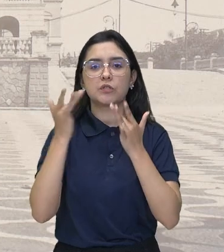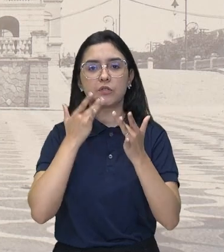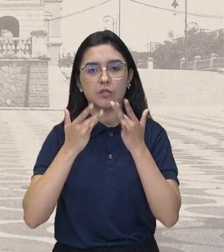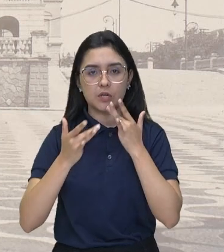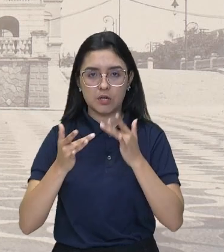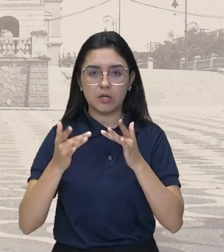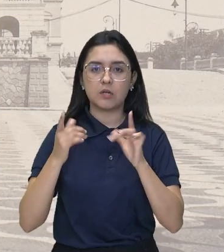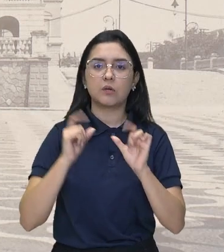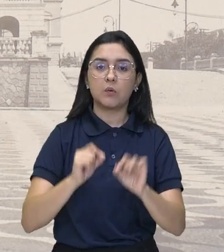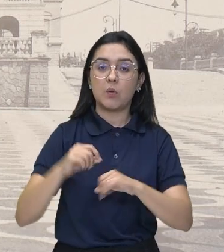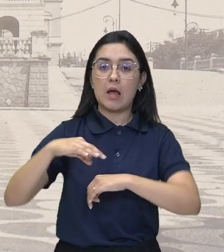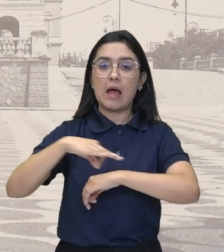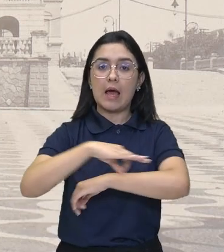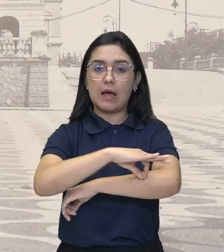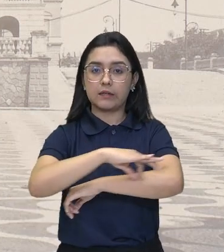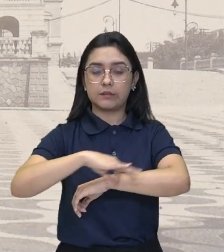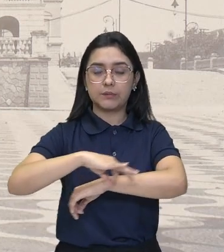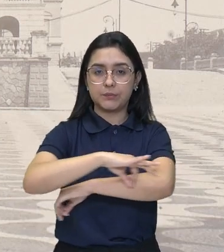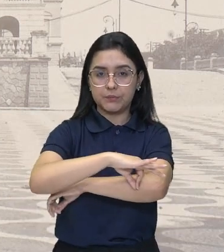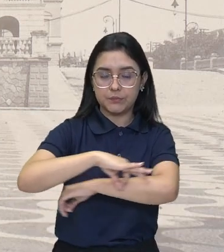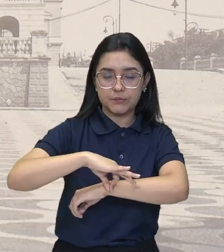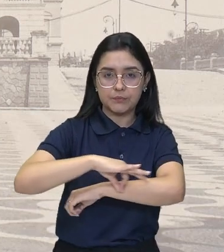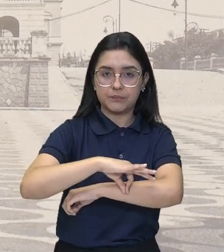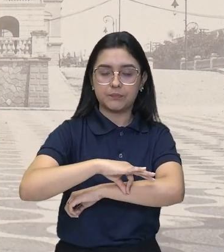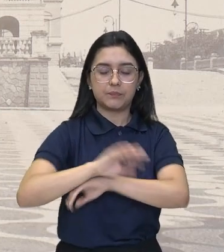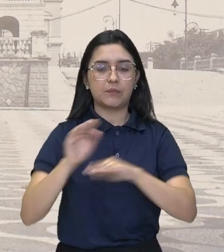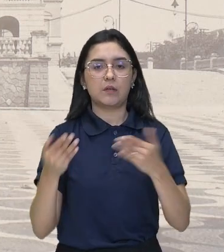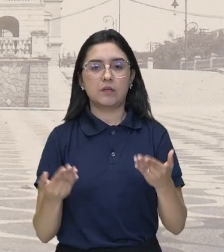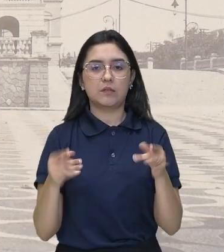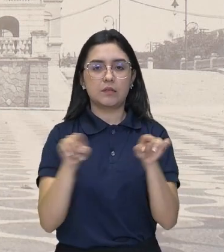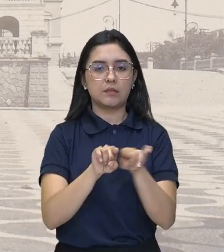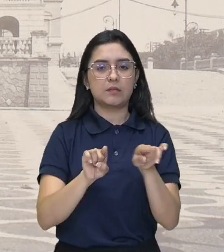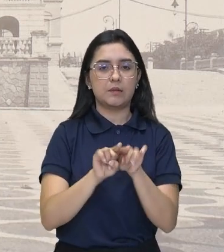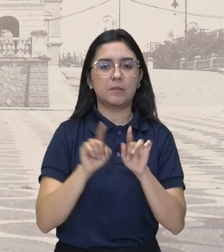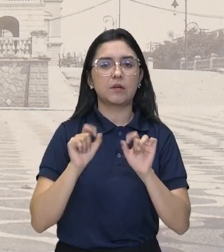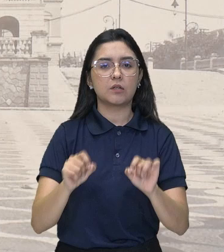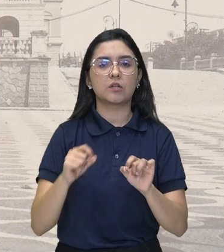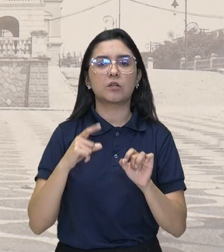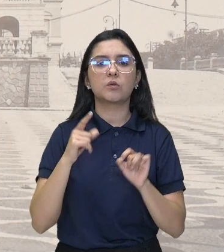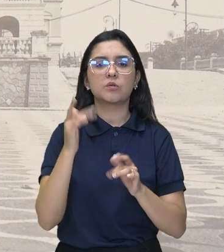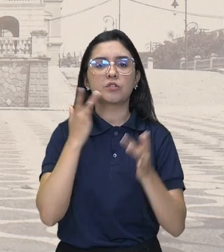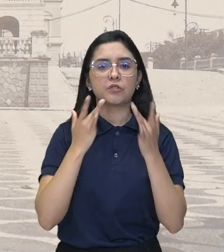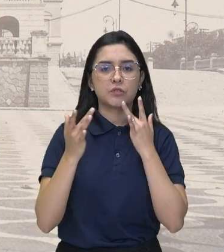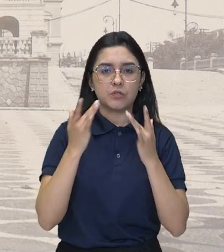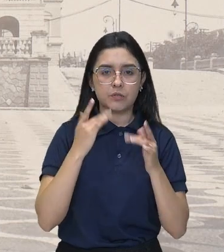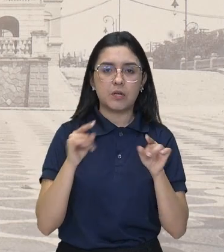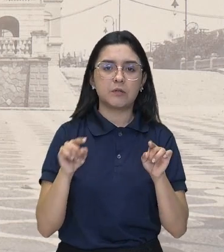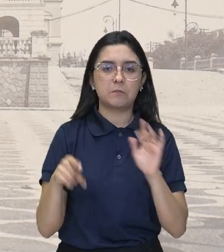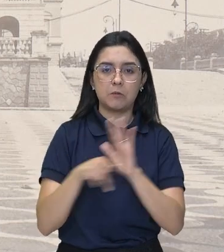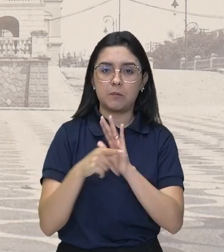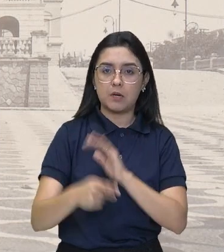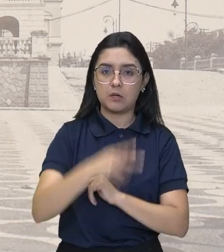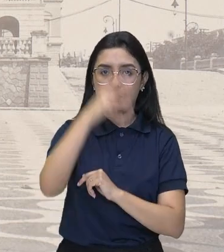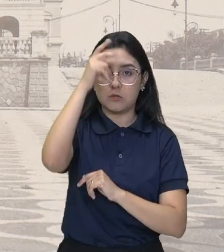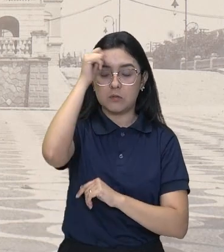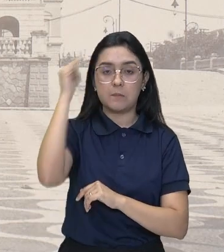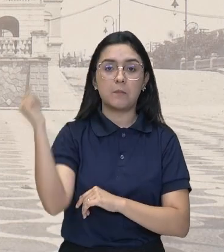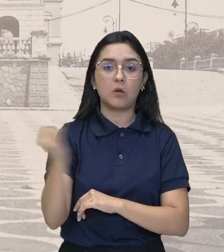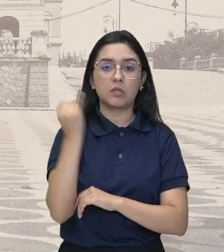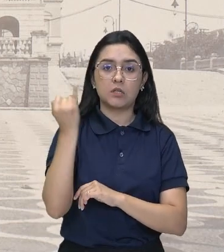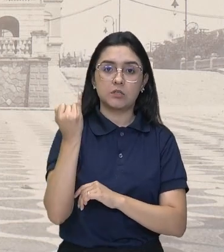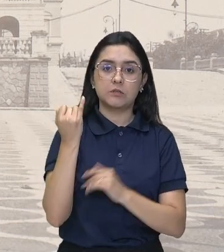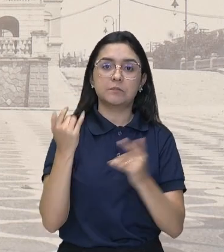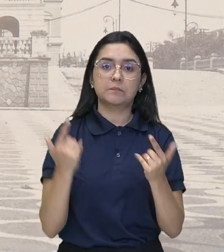enquanto arquitetura, né? E o que nós temos, o quanto o Teatro Amazonas foi importante para as artes,